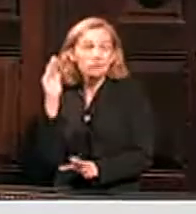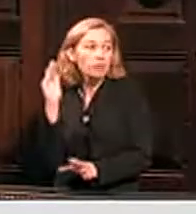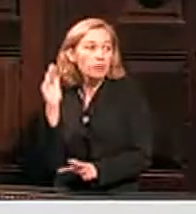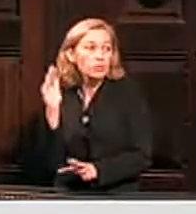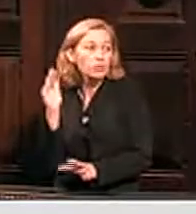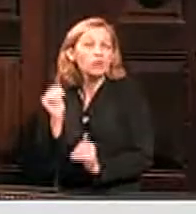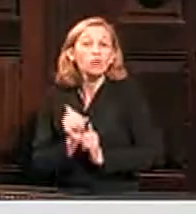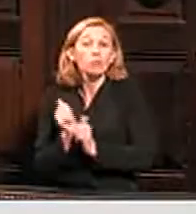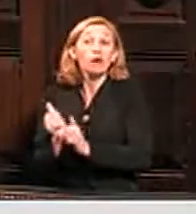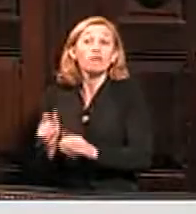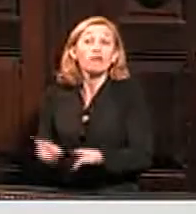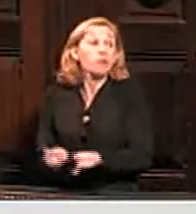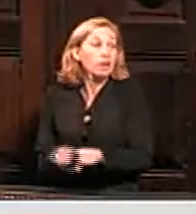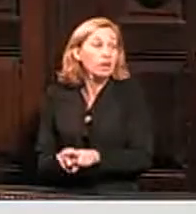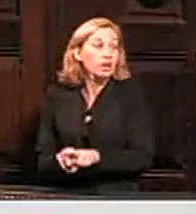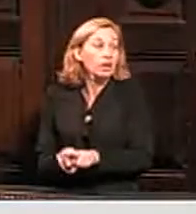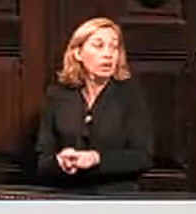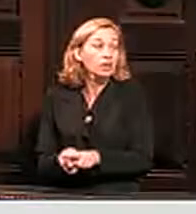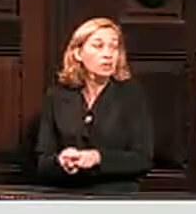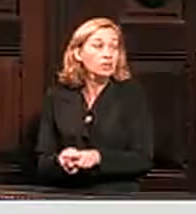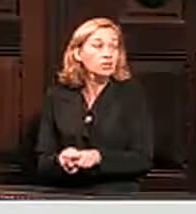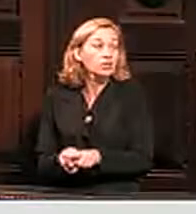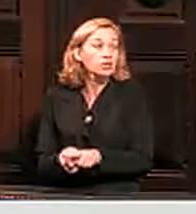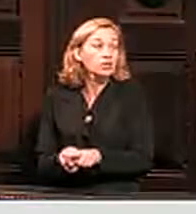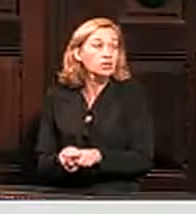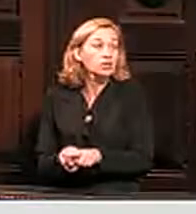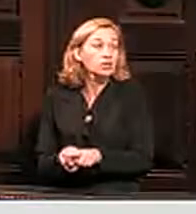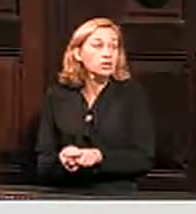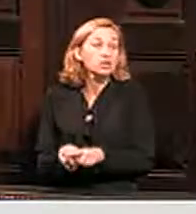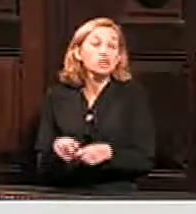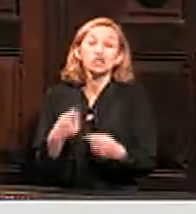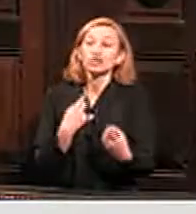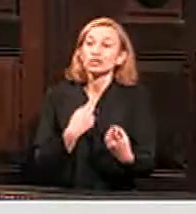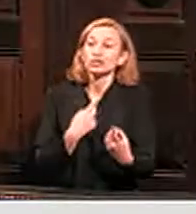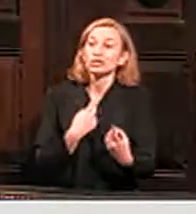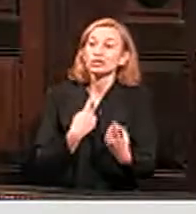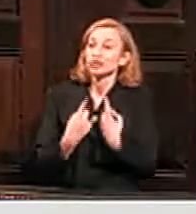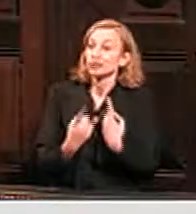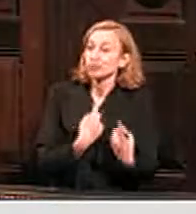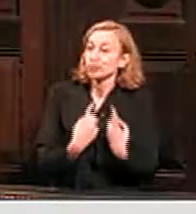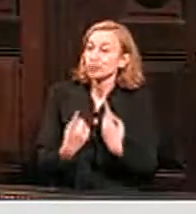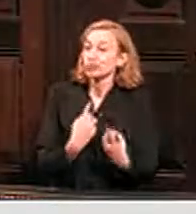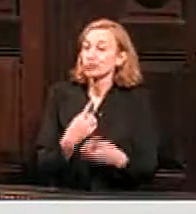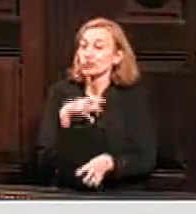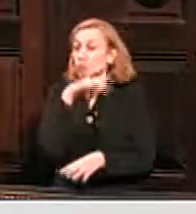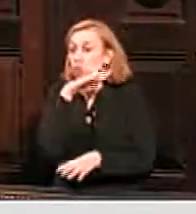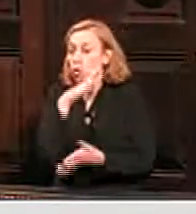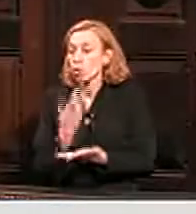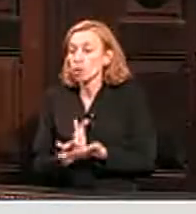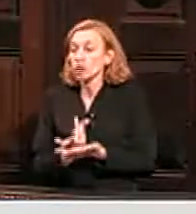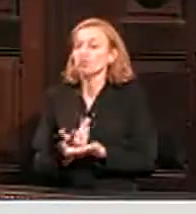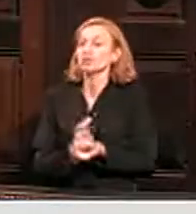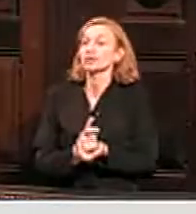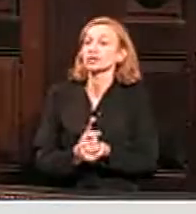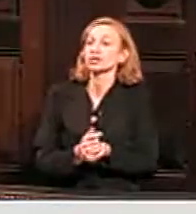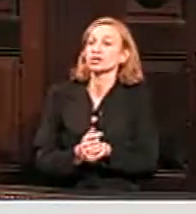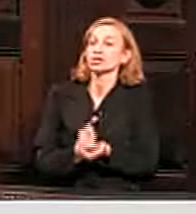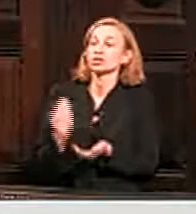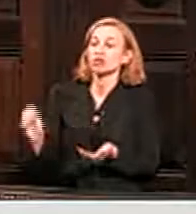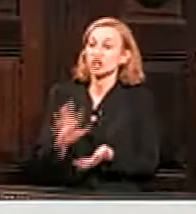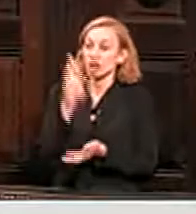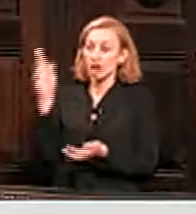acompanhado também de estradas pouco conservadas e de pouco planejamento em geral na